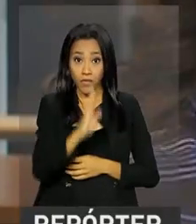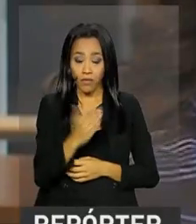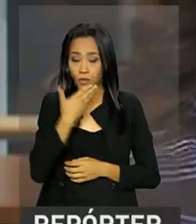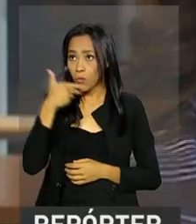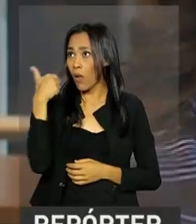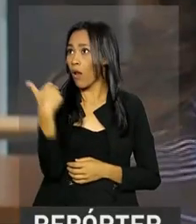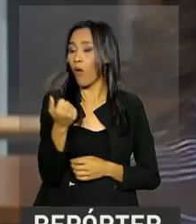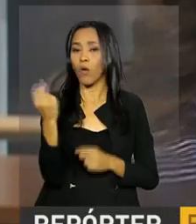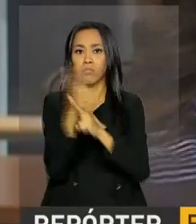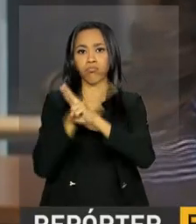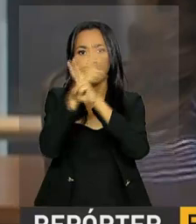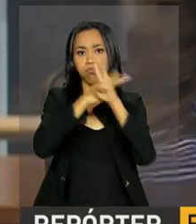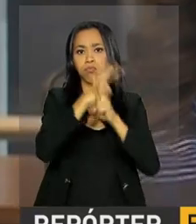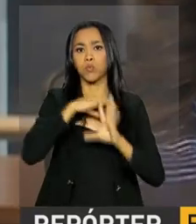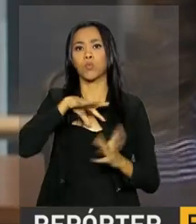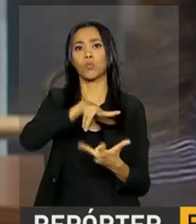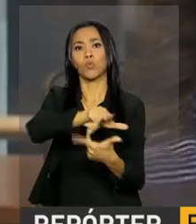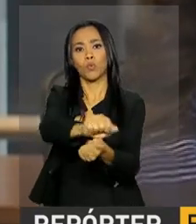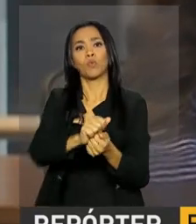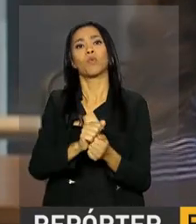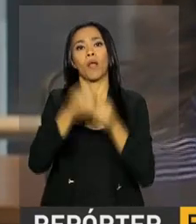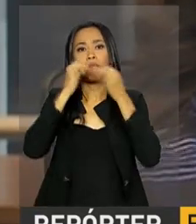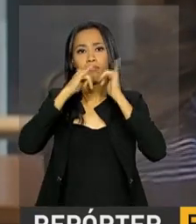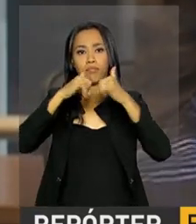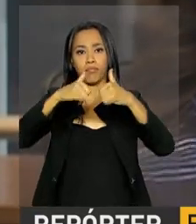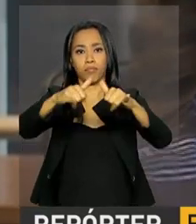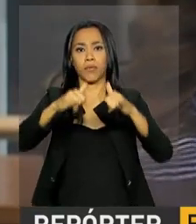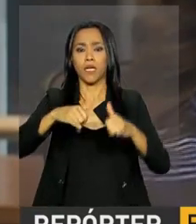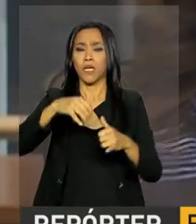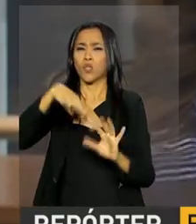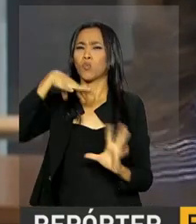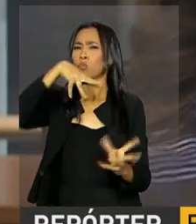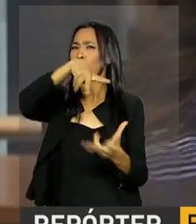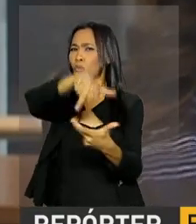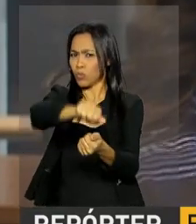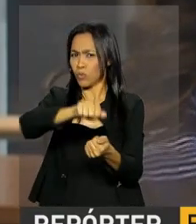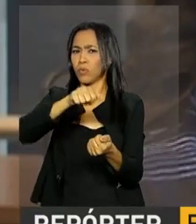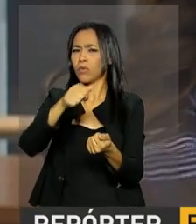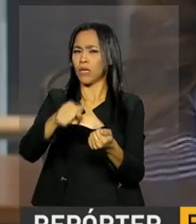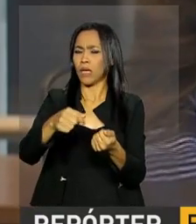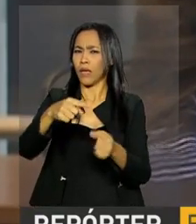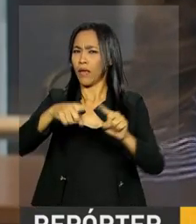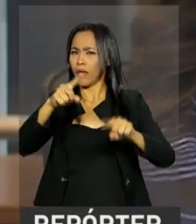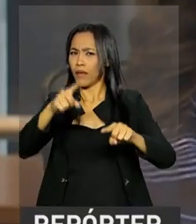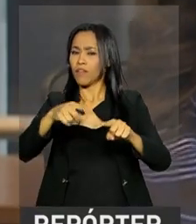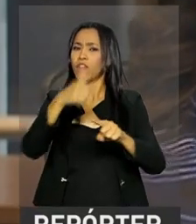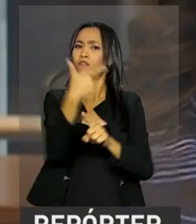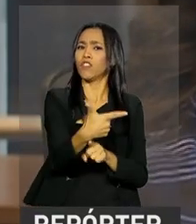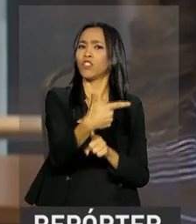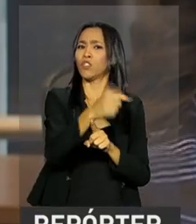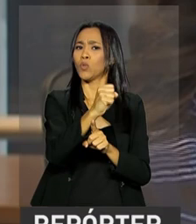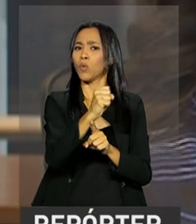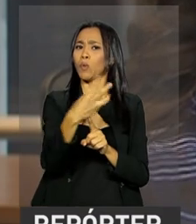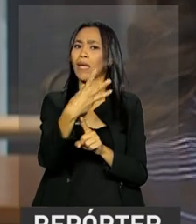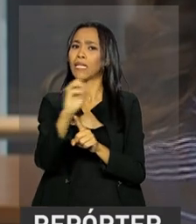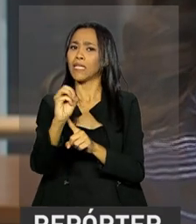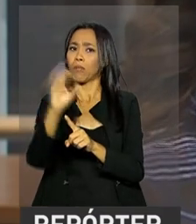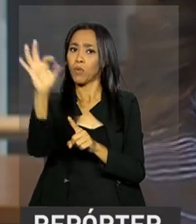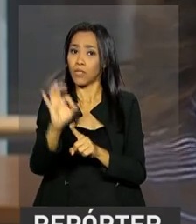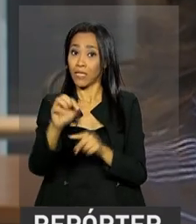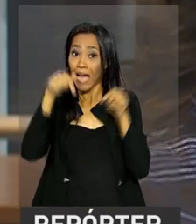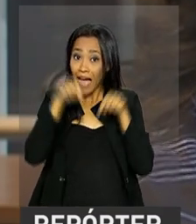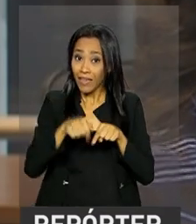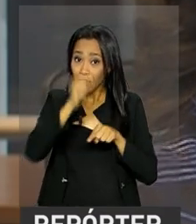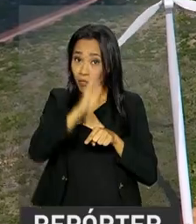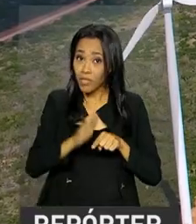para a geração de energia eólica. A produtividade média mundial de uma turbina é em torno de 28%, 30%. A do Brasil é de